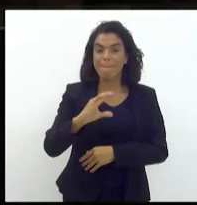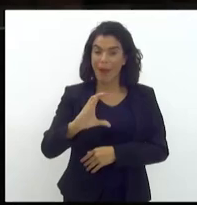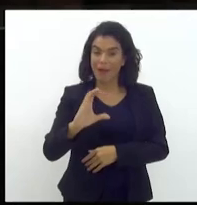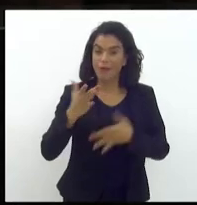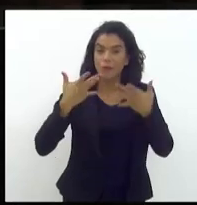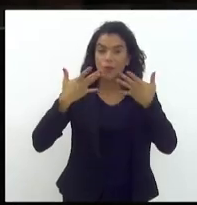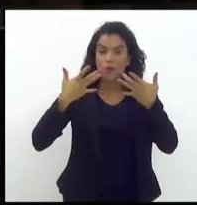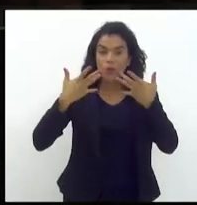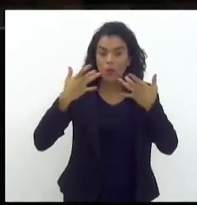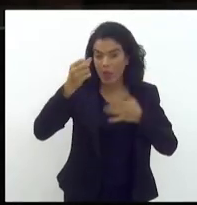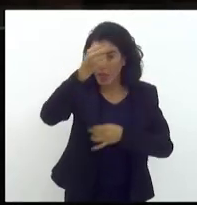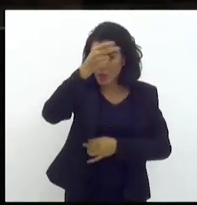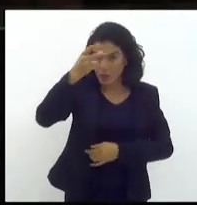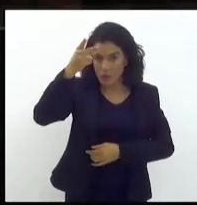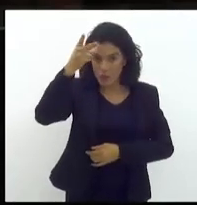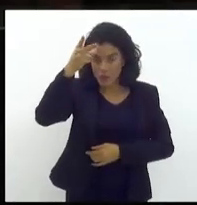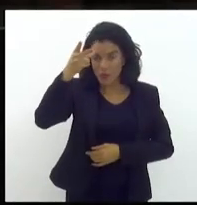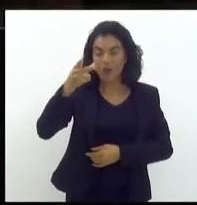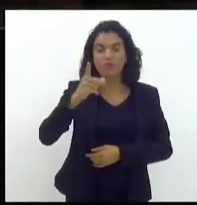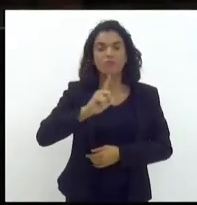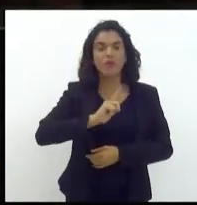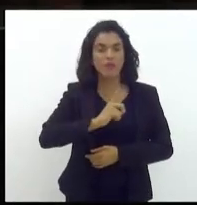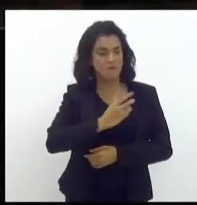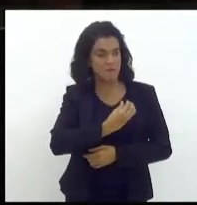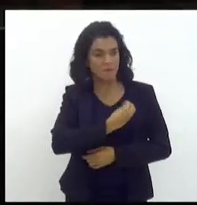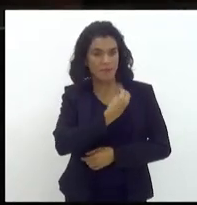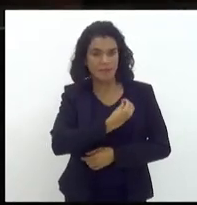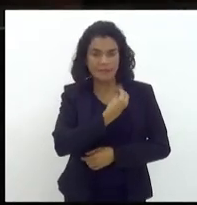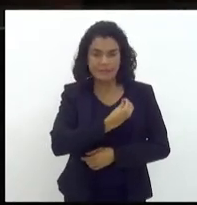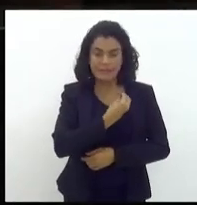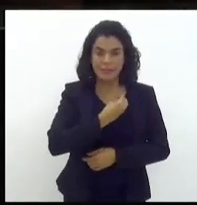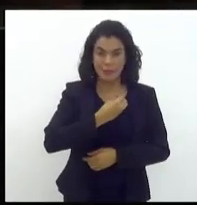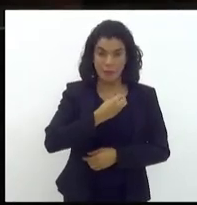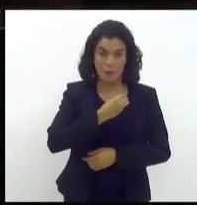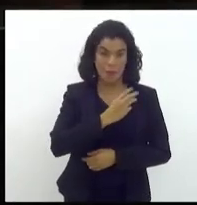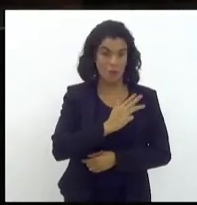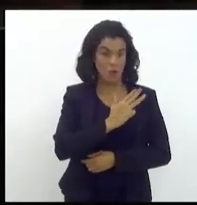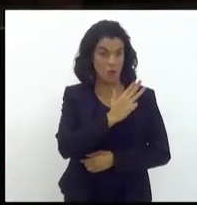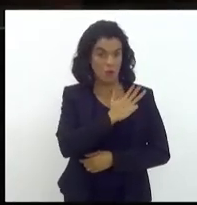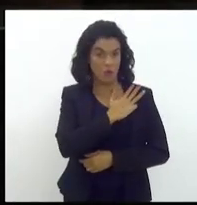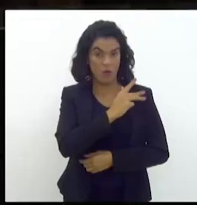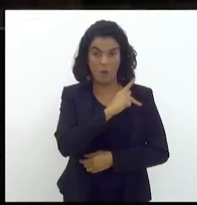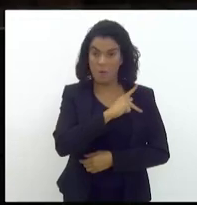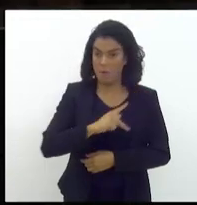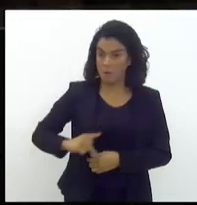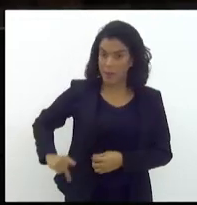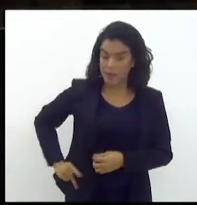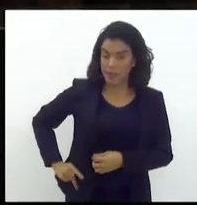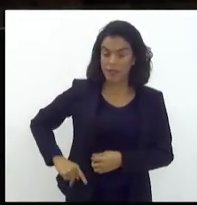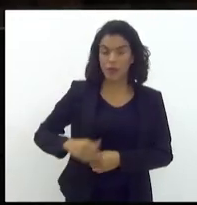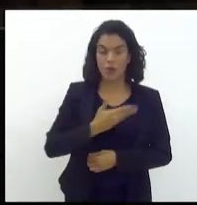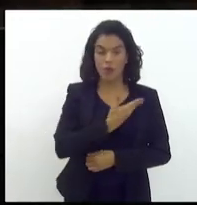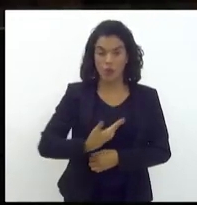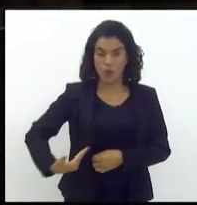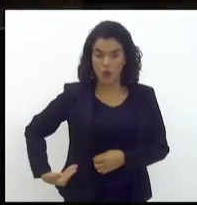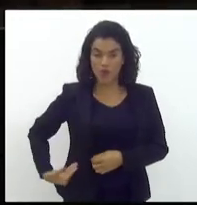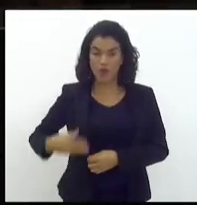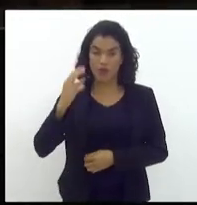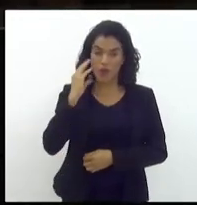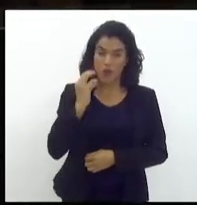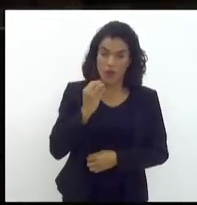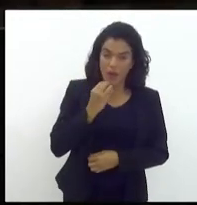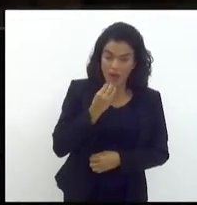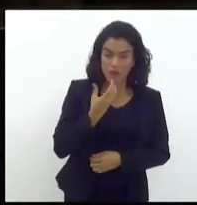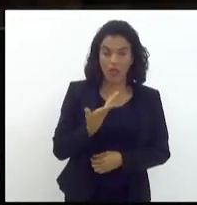no teatro municipal onde esteve presente Presidente da República Lula governador do Estado